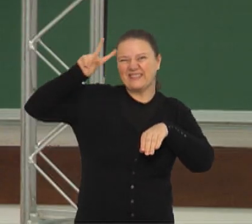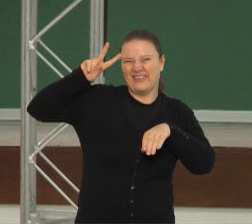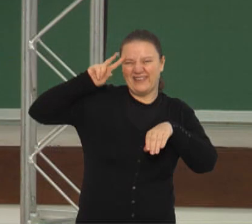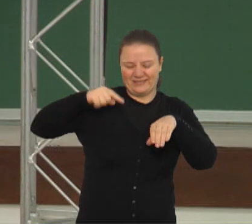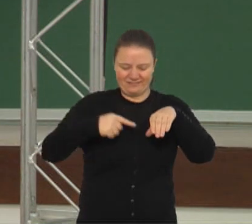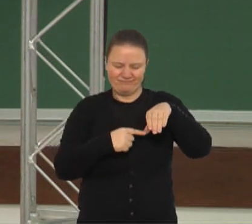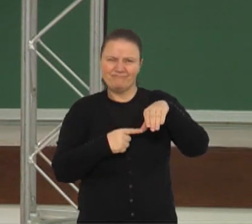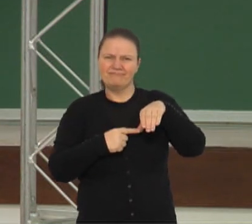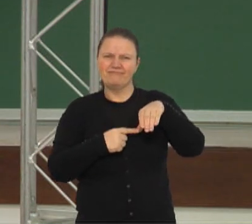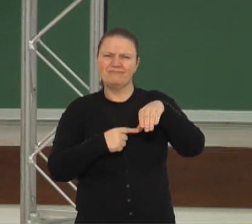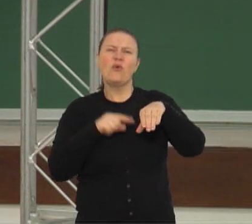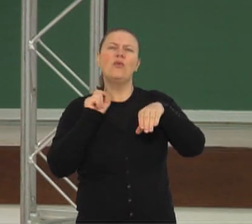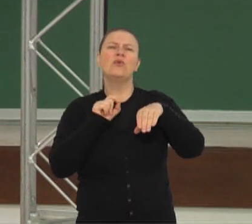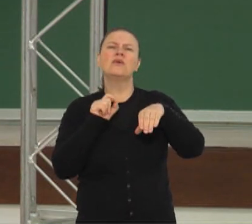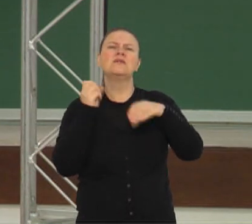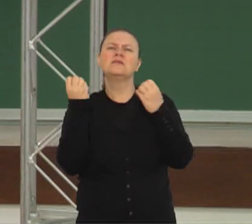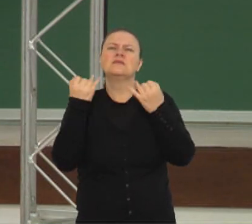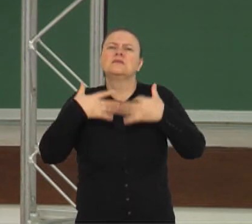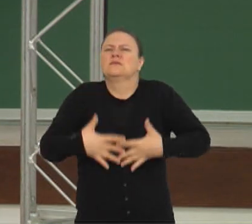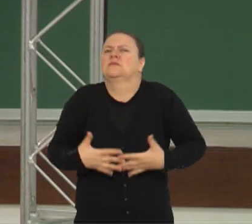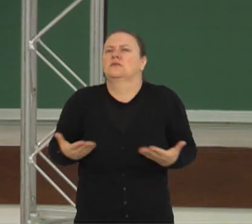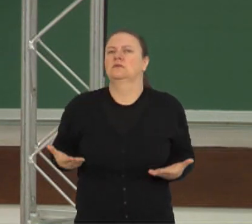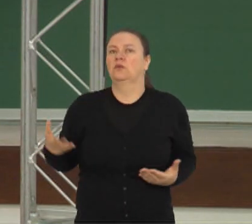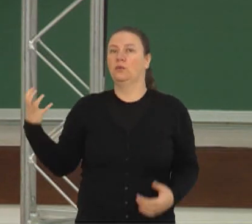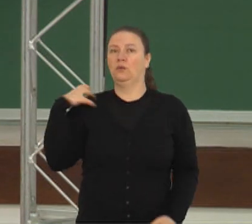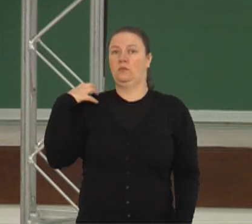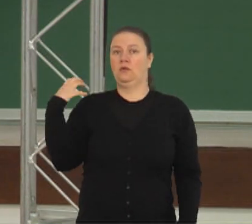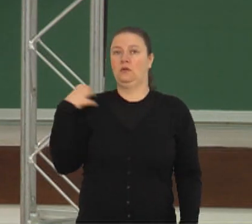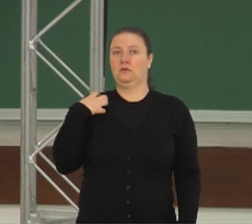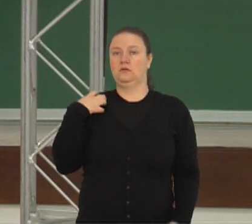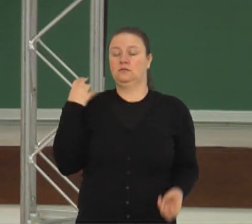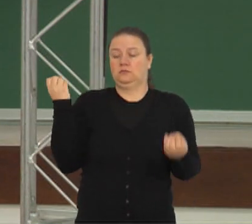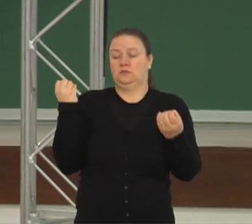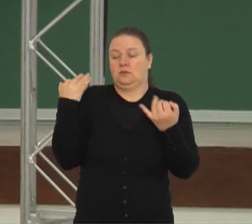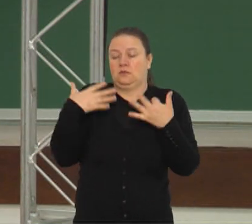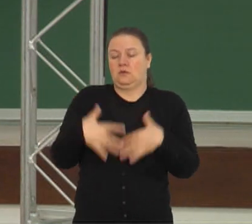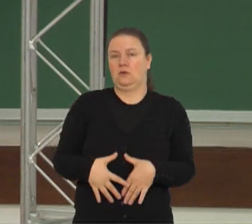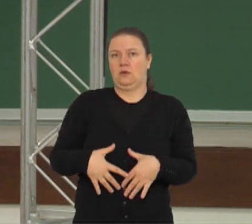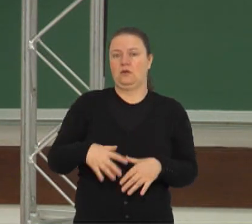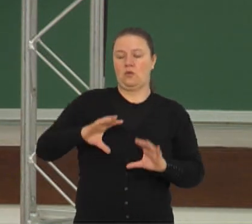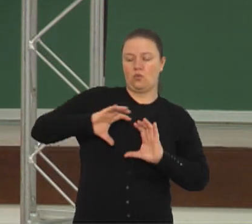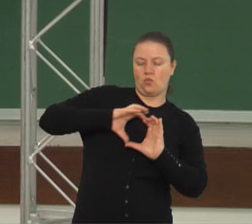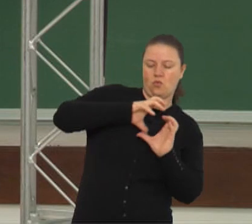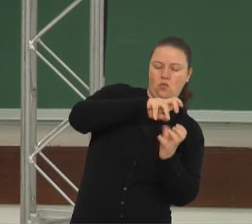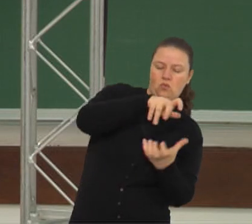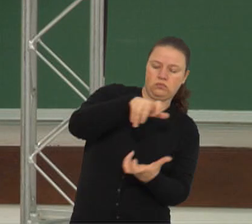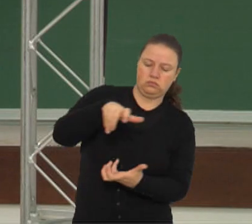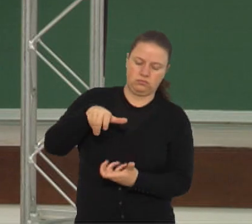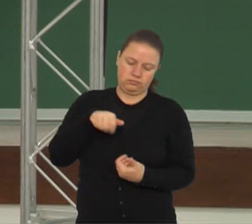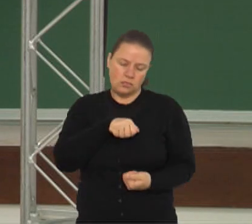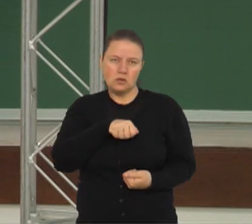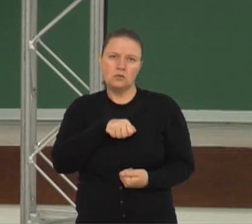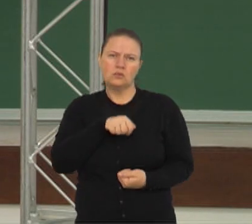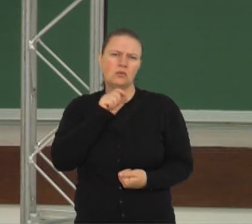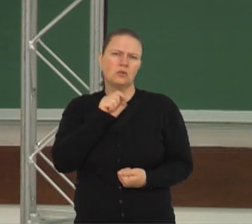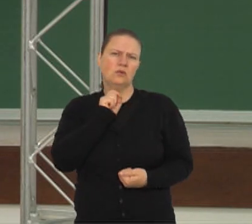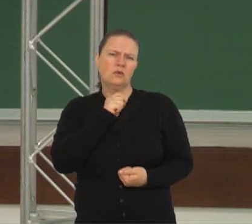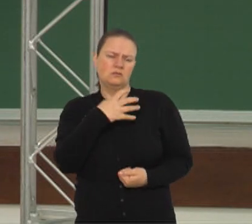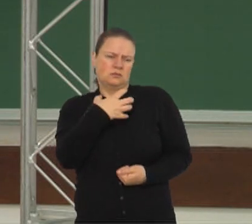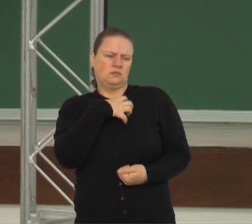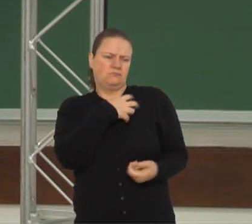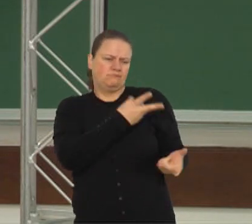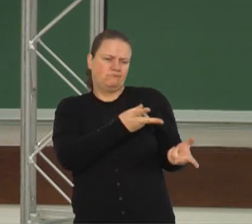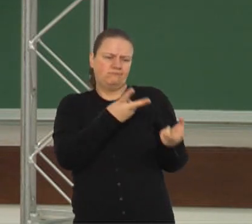Platão está colocando ali o mundo sensível, ou seja, o mundo captado pelos sentidos, pela visão,